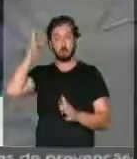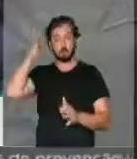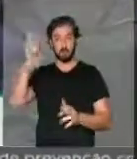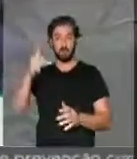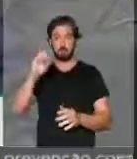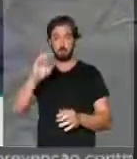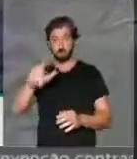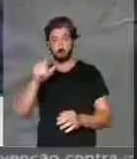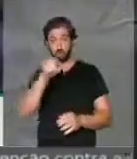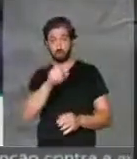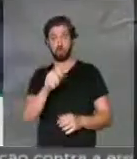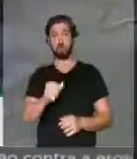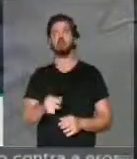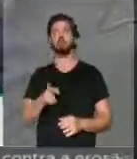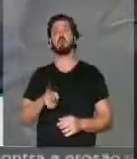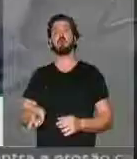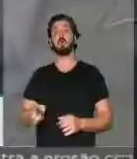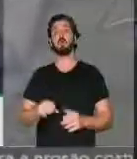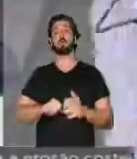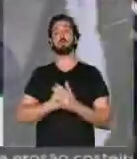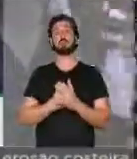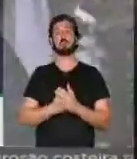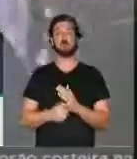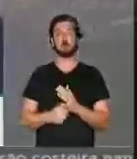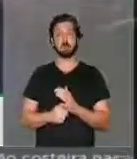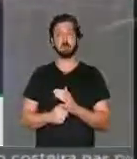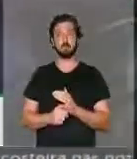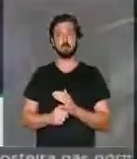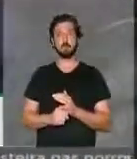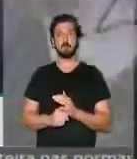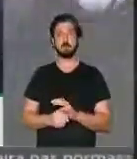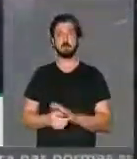O PSOL continua em obstrução. Como voto.